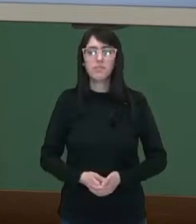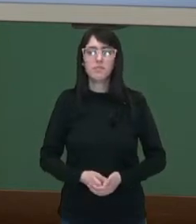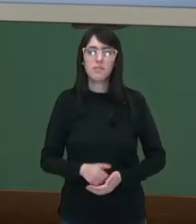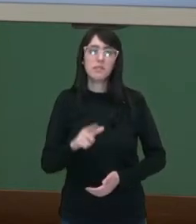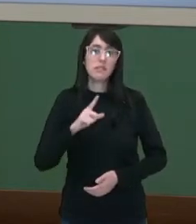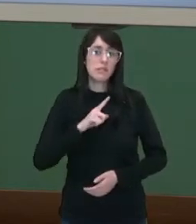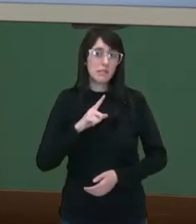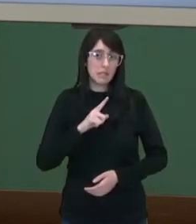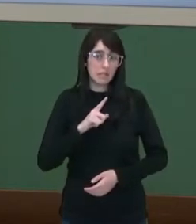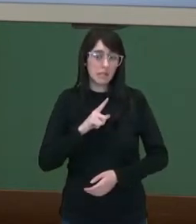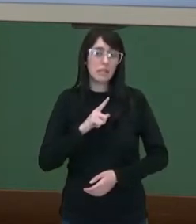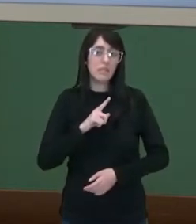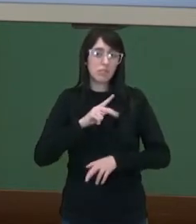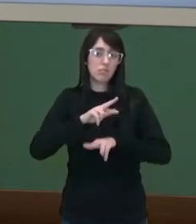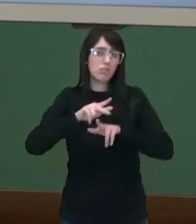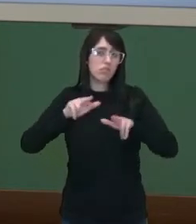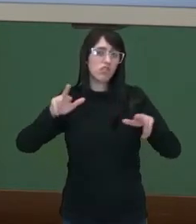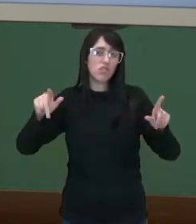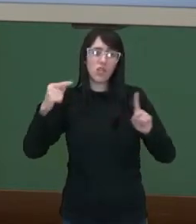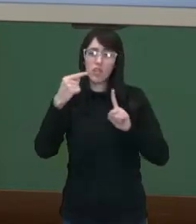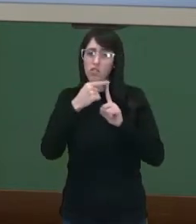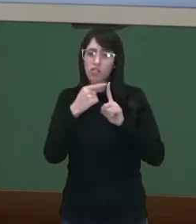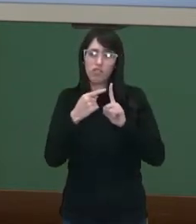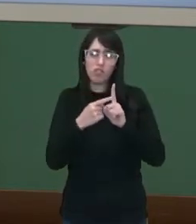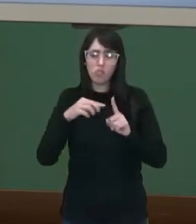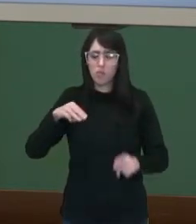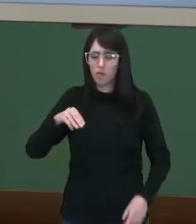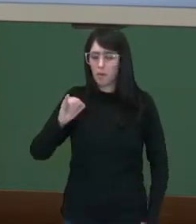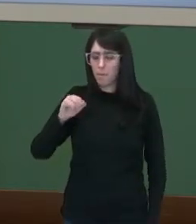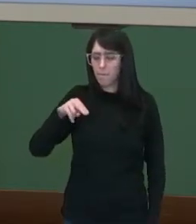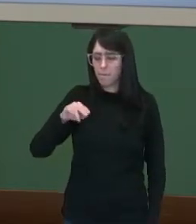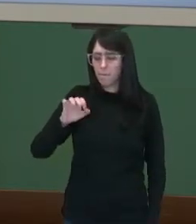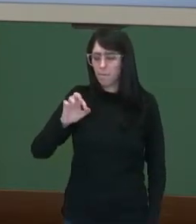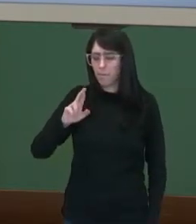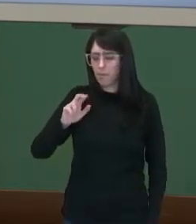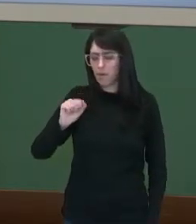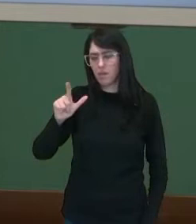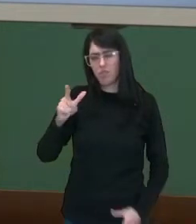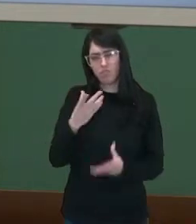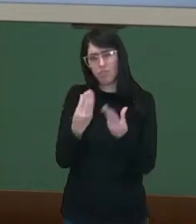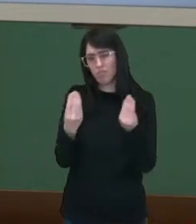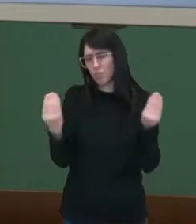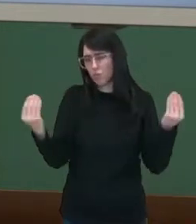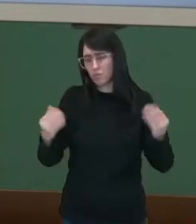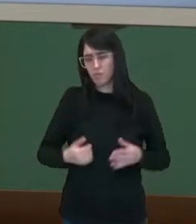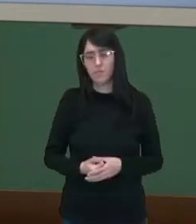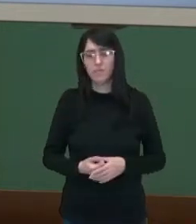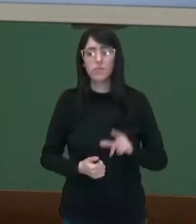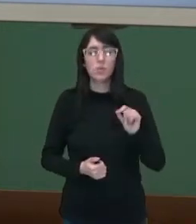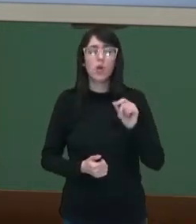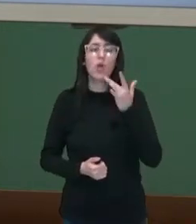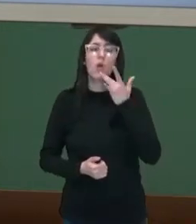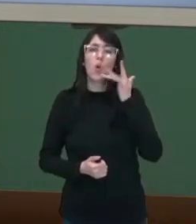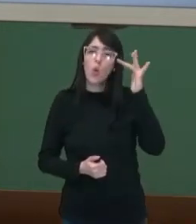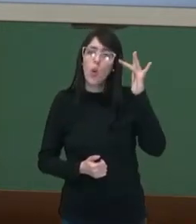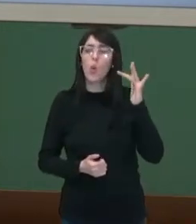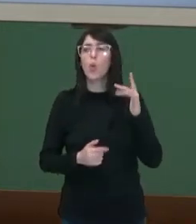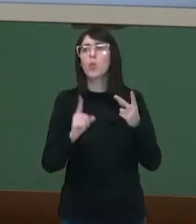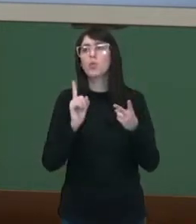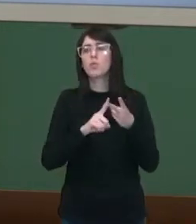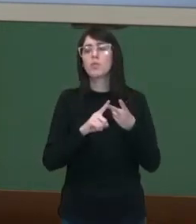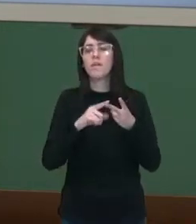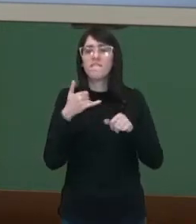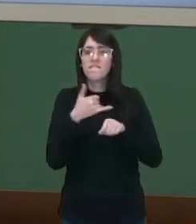temos diferentes tipos de minerais que são explorados a partir dessa atividade, como o ouro, como o minério